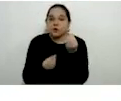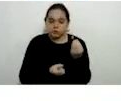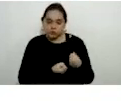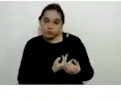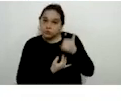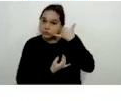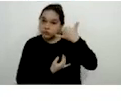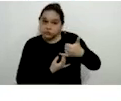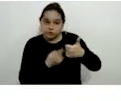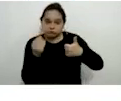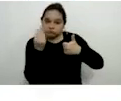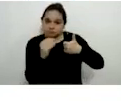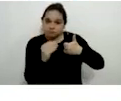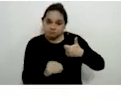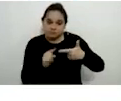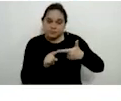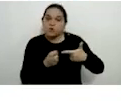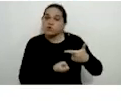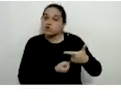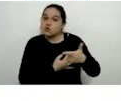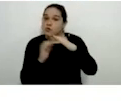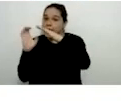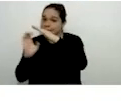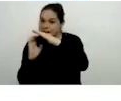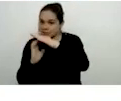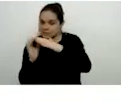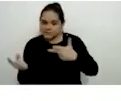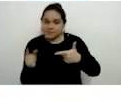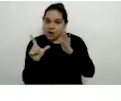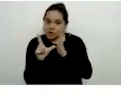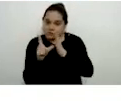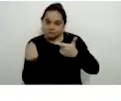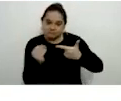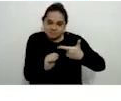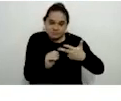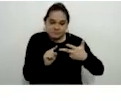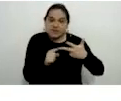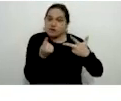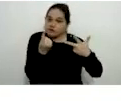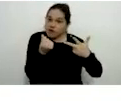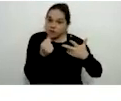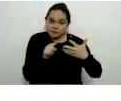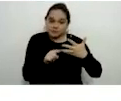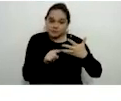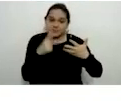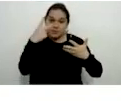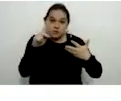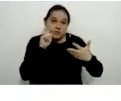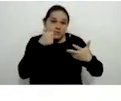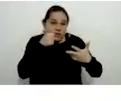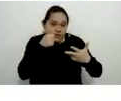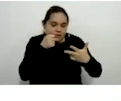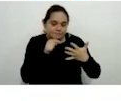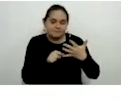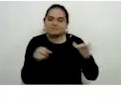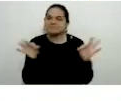o código que o estabelecimento vai informar para ele, o valor da transação, a senha dele e pronto, o estabelecimento recebe